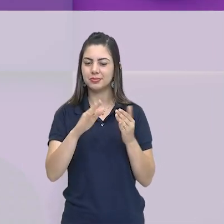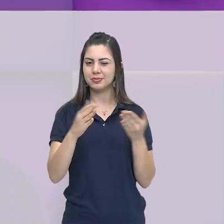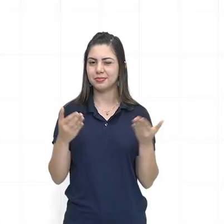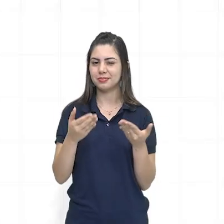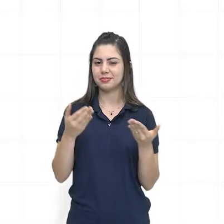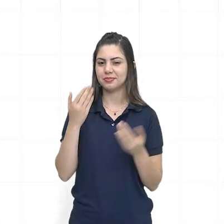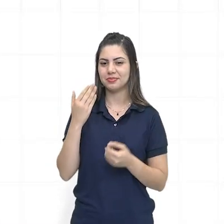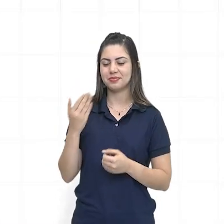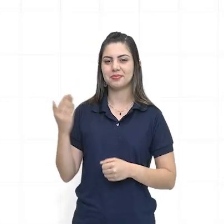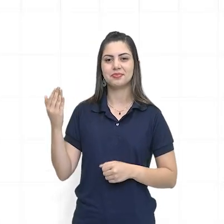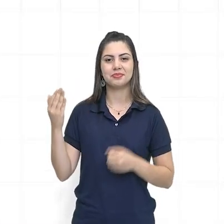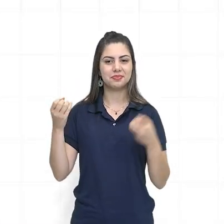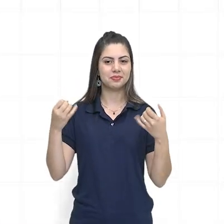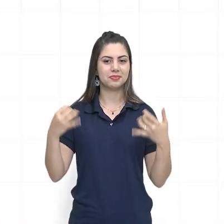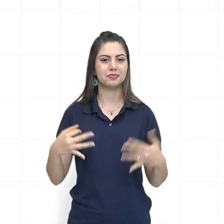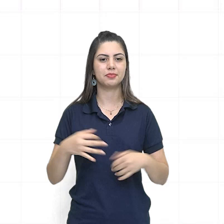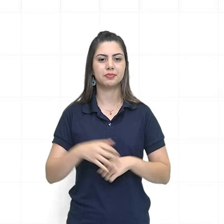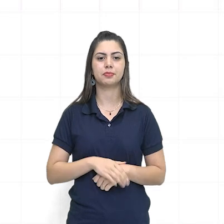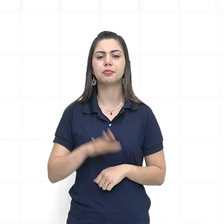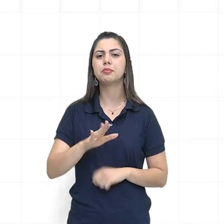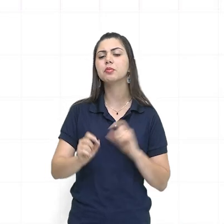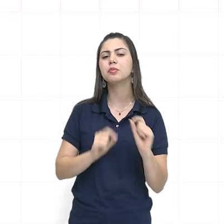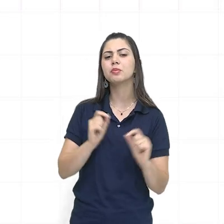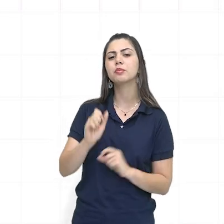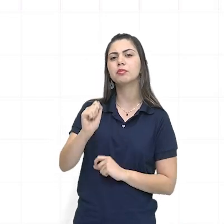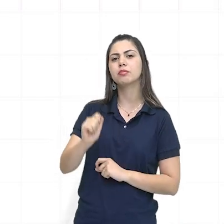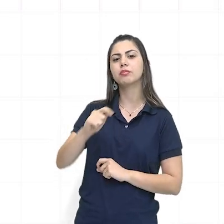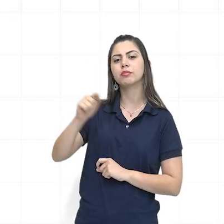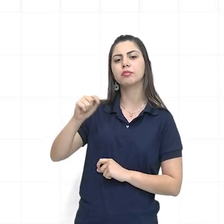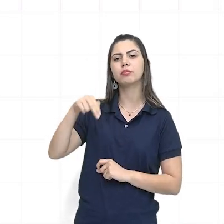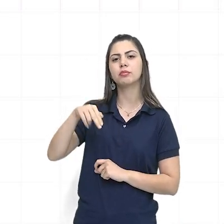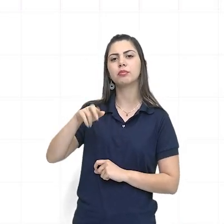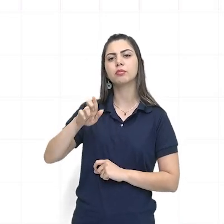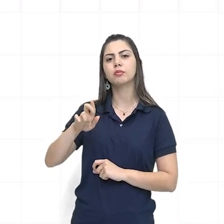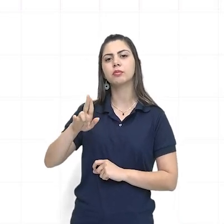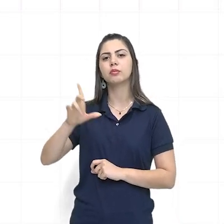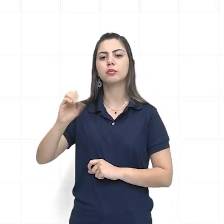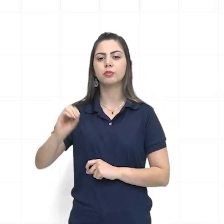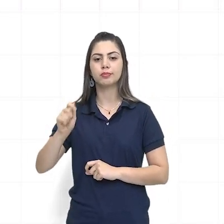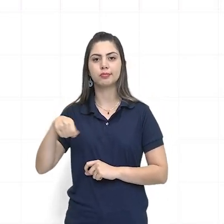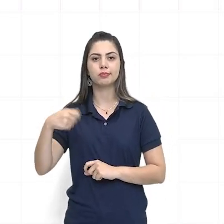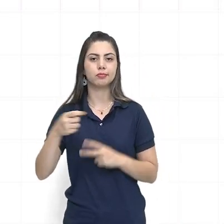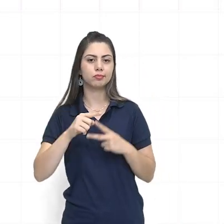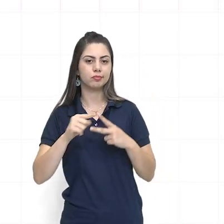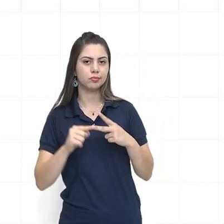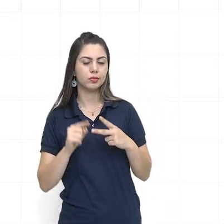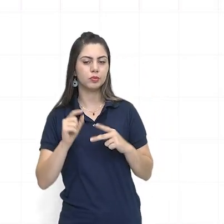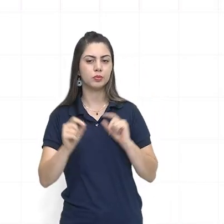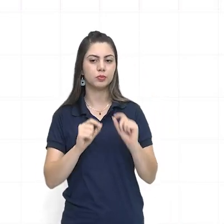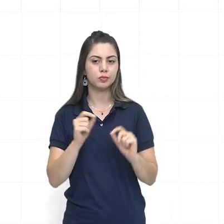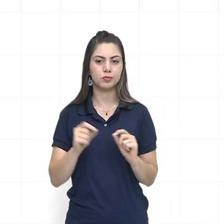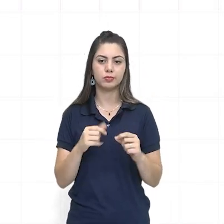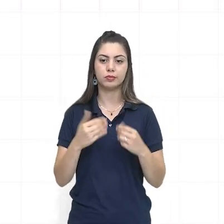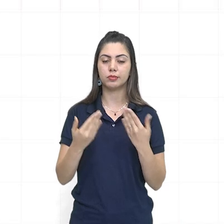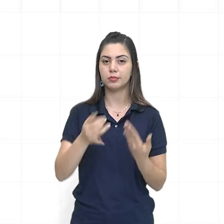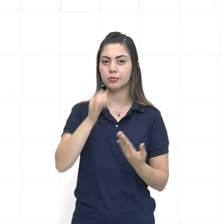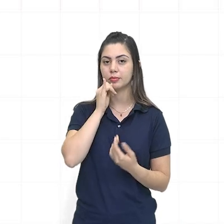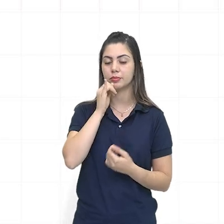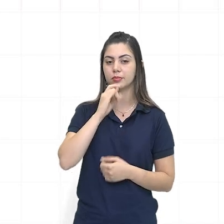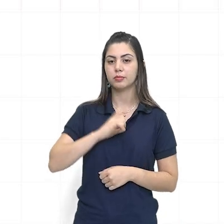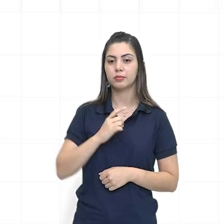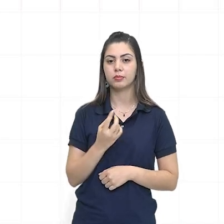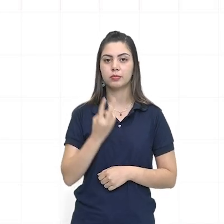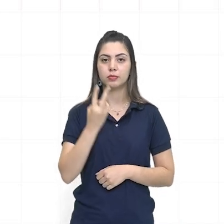na nossa cartela. O que é um ângulo? Um ângulo é a medida da abertura entre